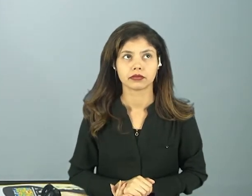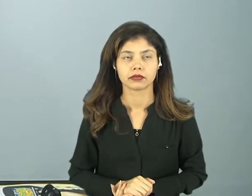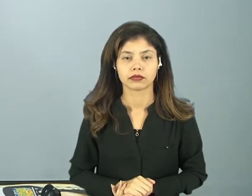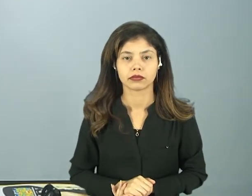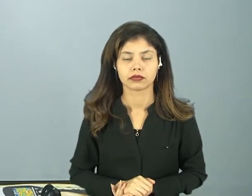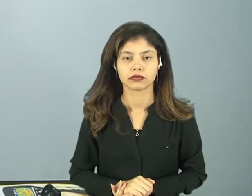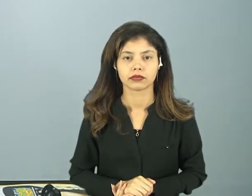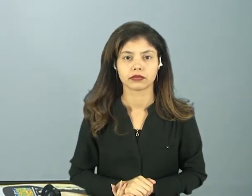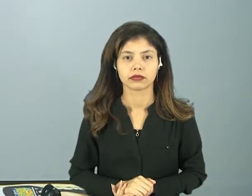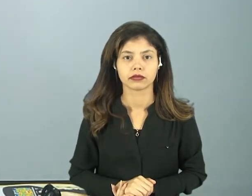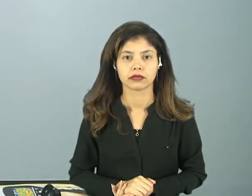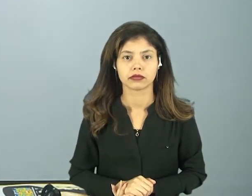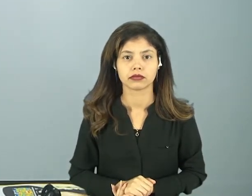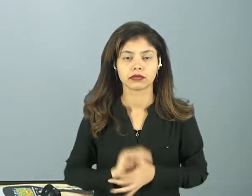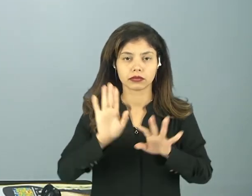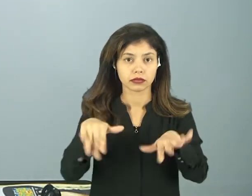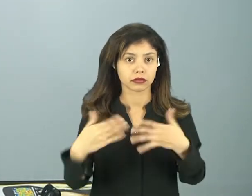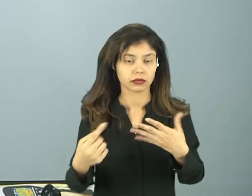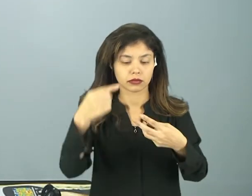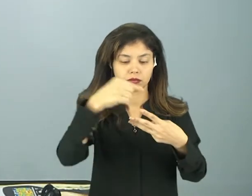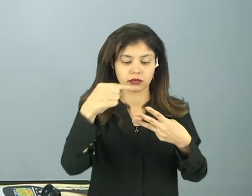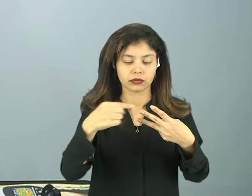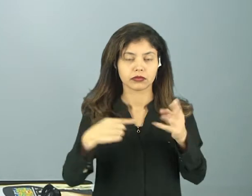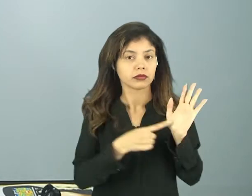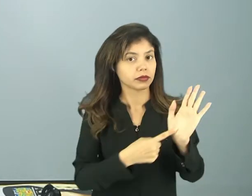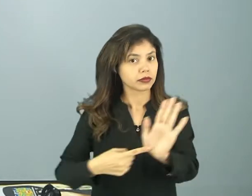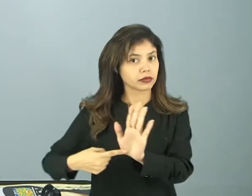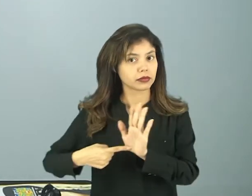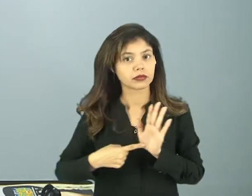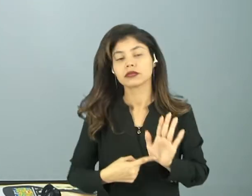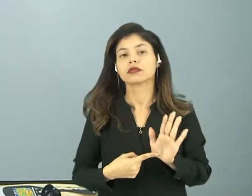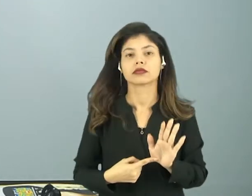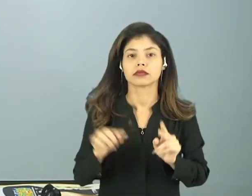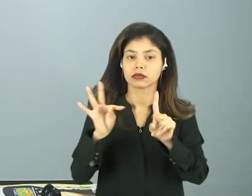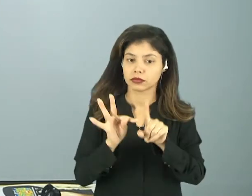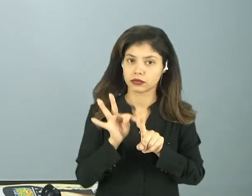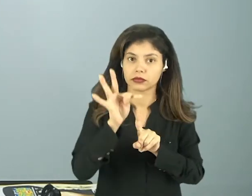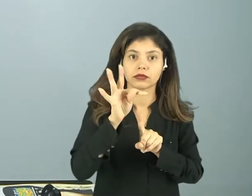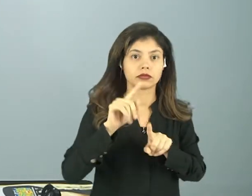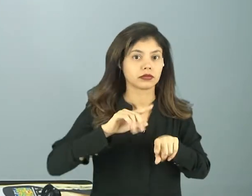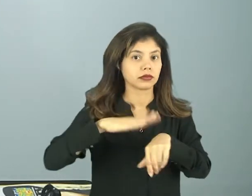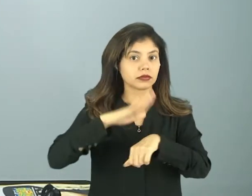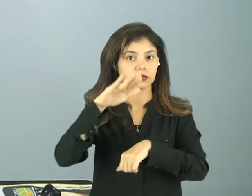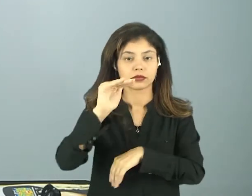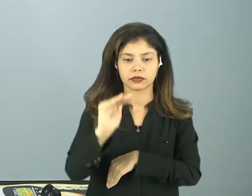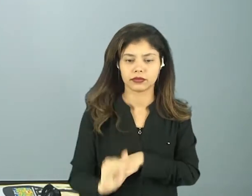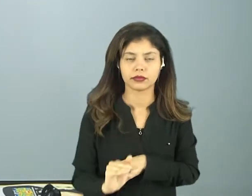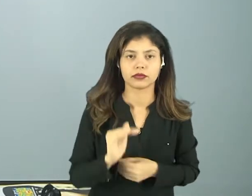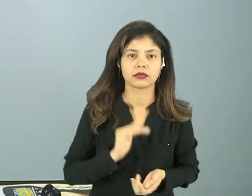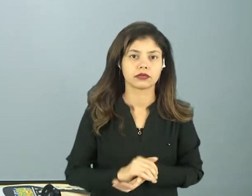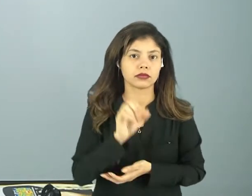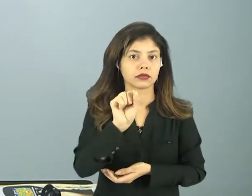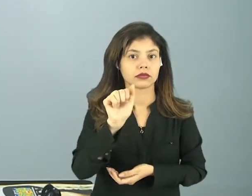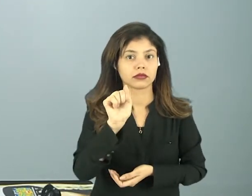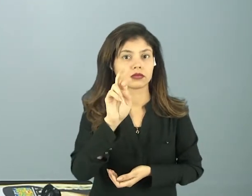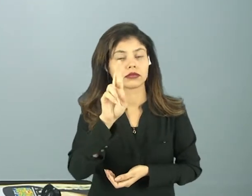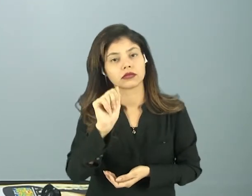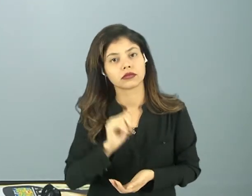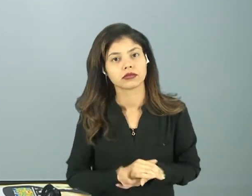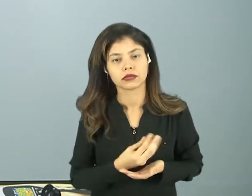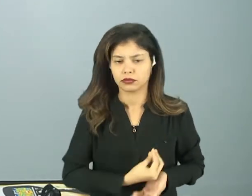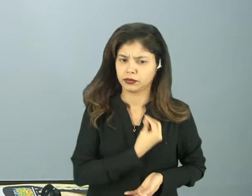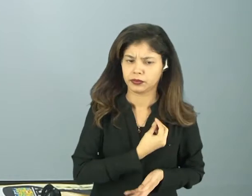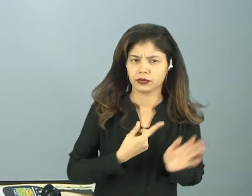Então, em qual deles apresentou a temperatura mais baixa? A Sara. A Sara